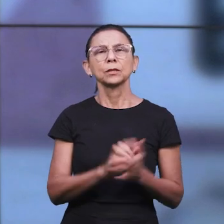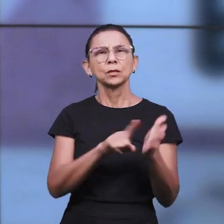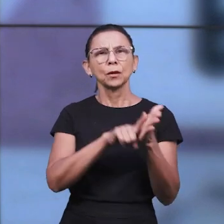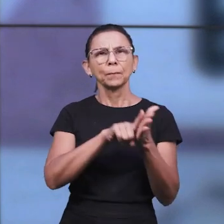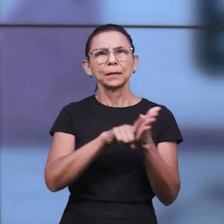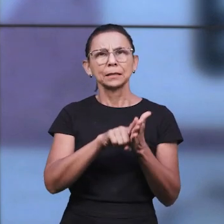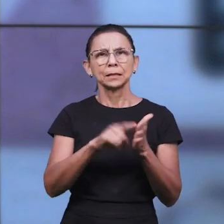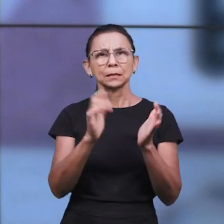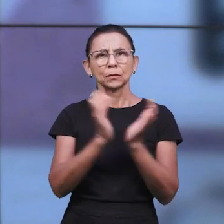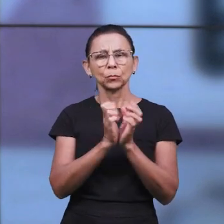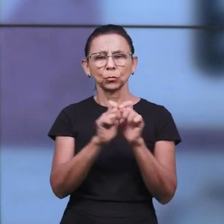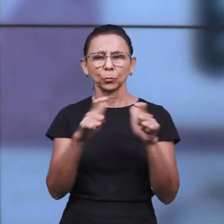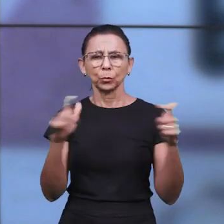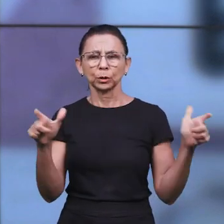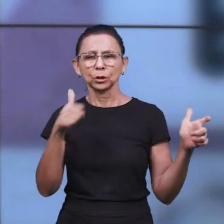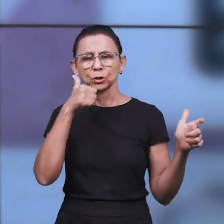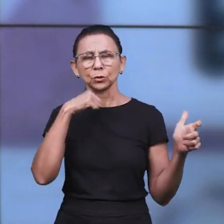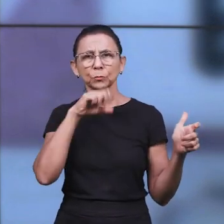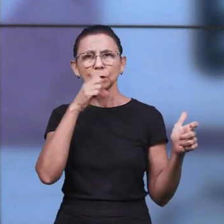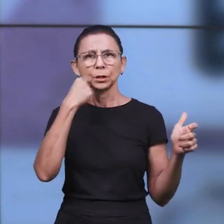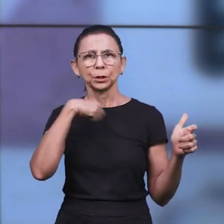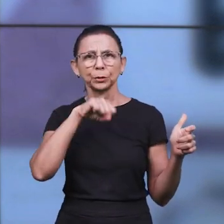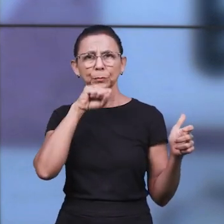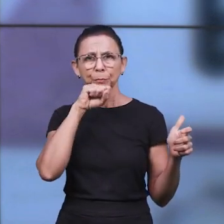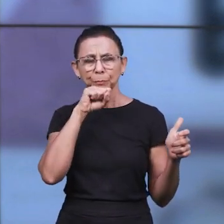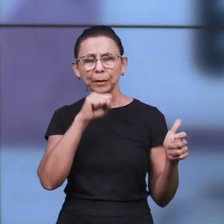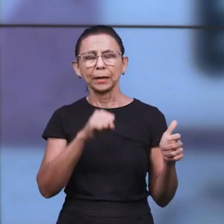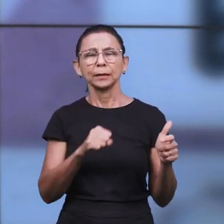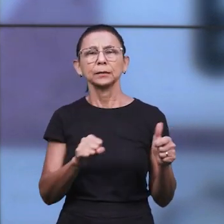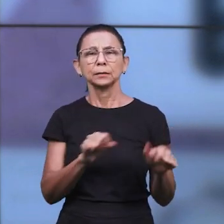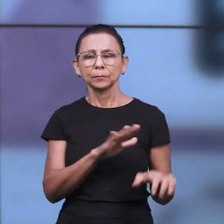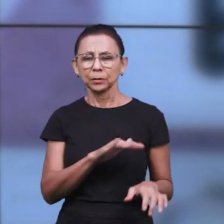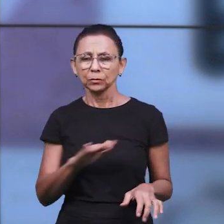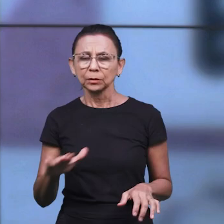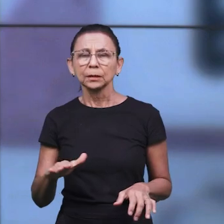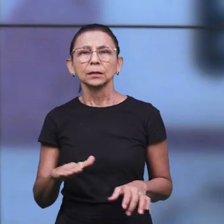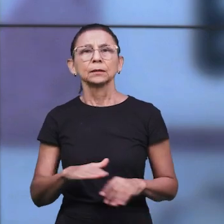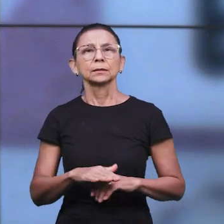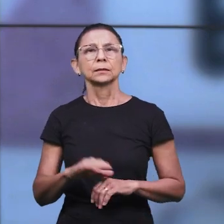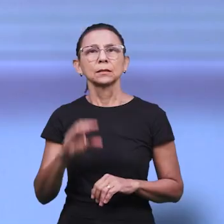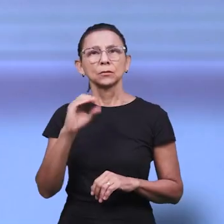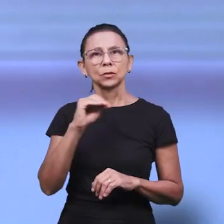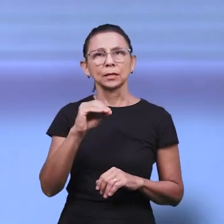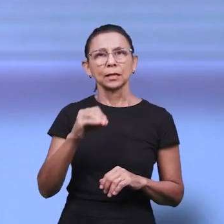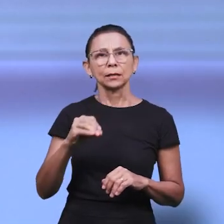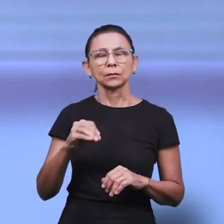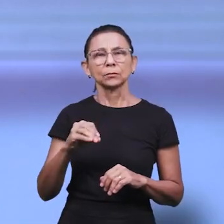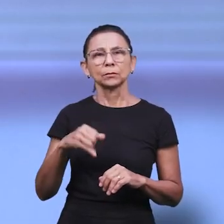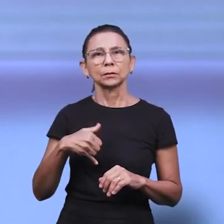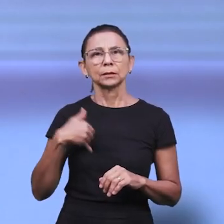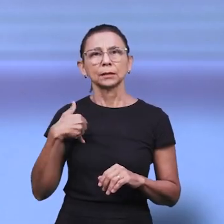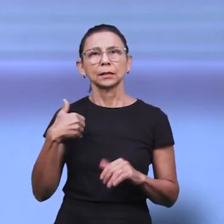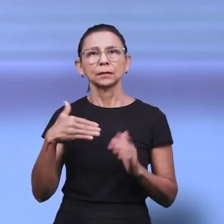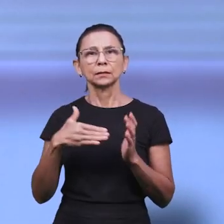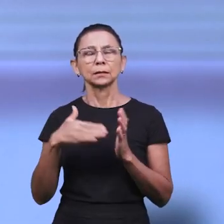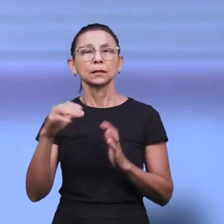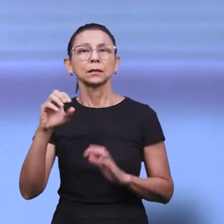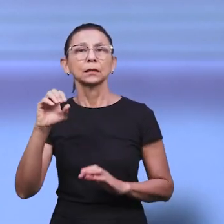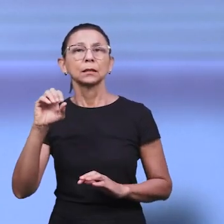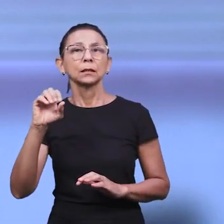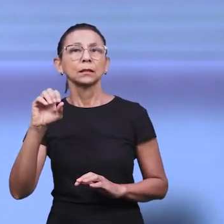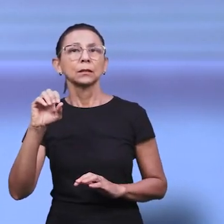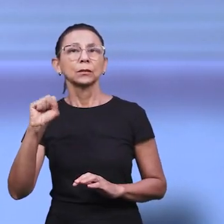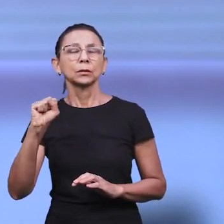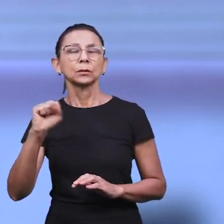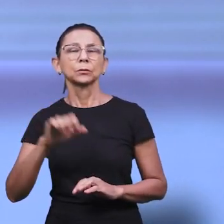pais e mães de crianças de 0 a 8 anos para conhecer os novos arranjos familiares. E o que a pesquisa nos